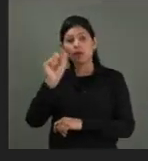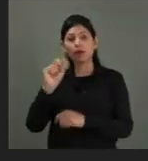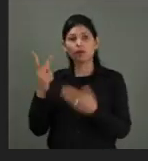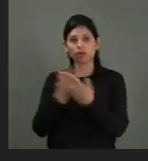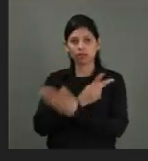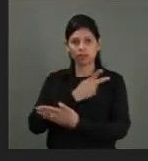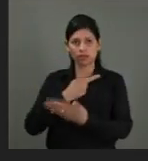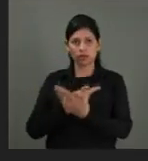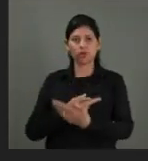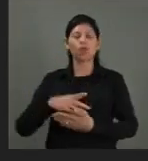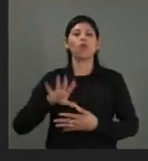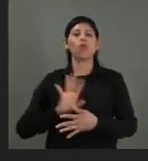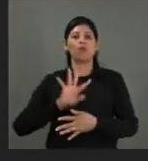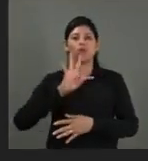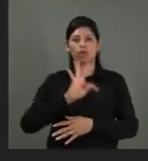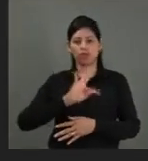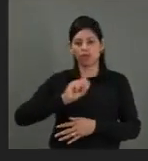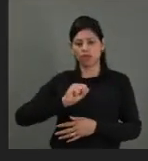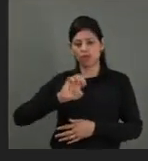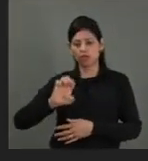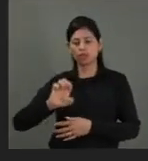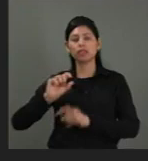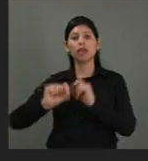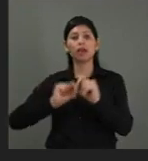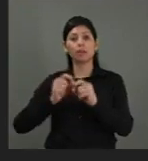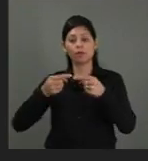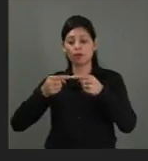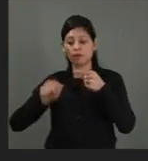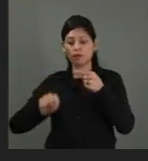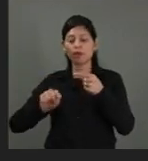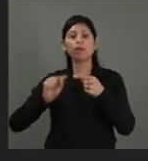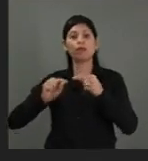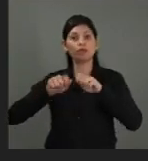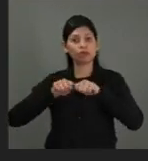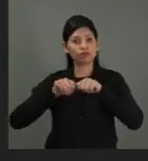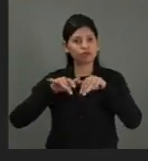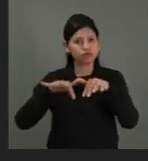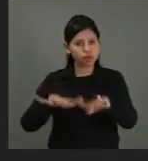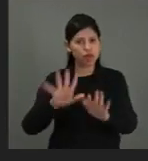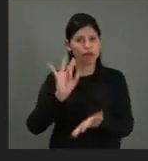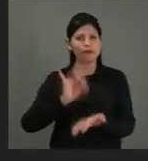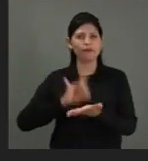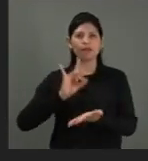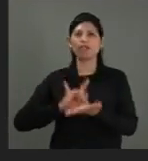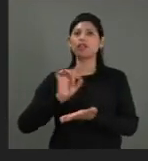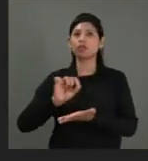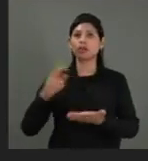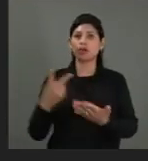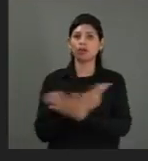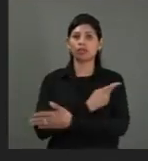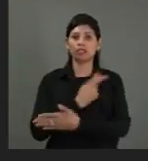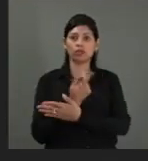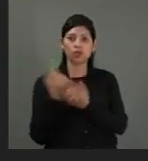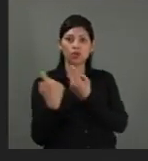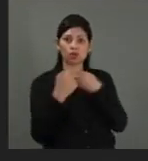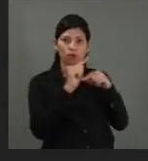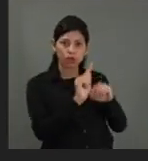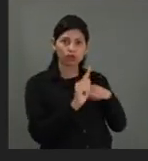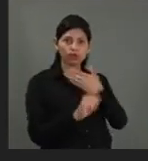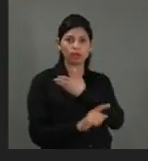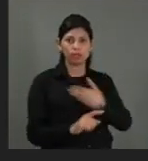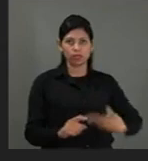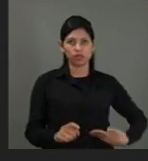o TSE, como eu falei, proibiu a veiculação de verdades históricas e públicas sobre o Lula, além de impedir